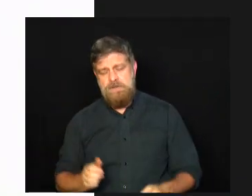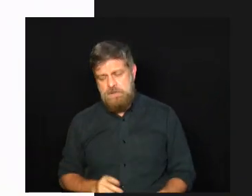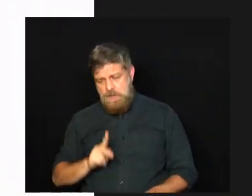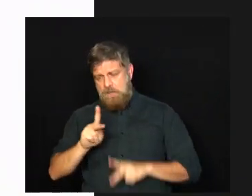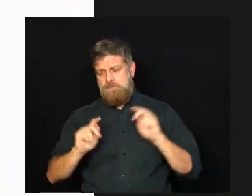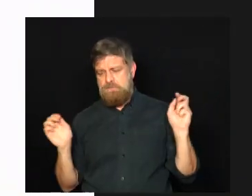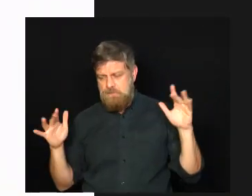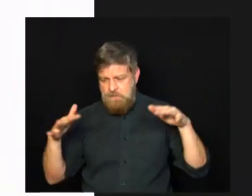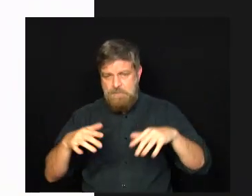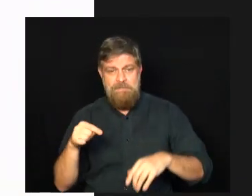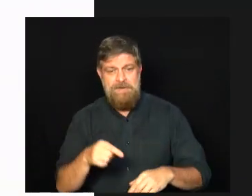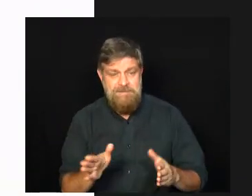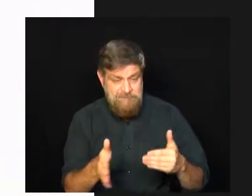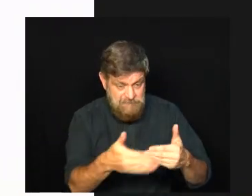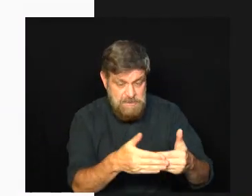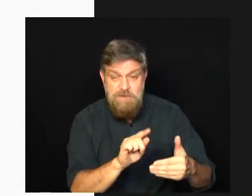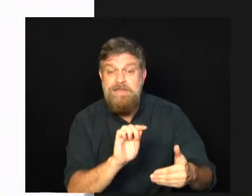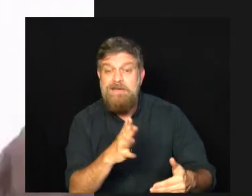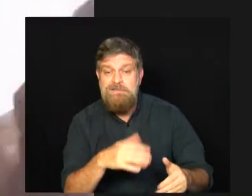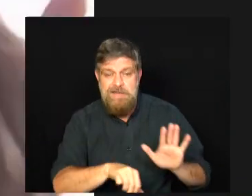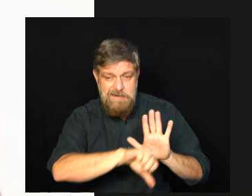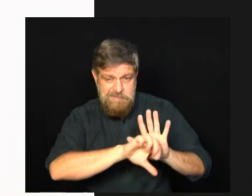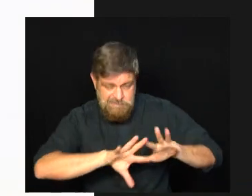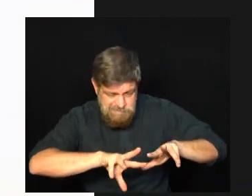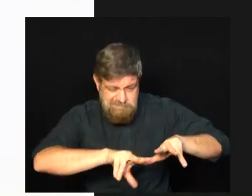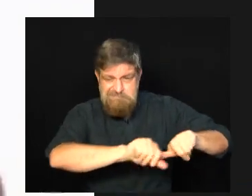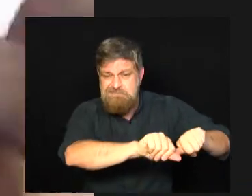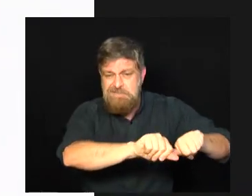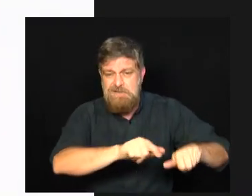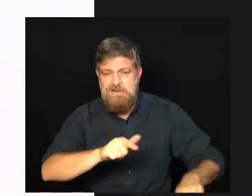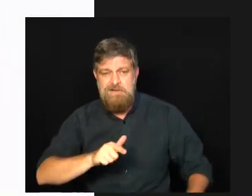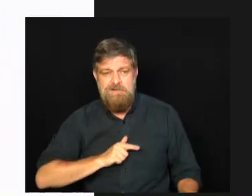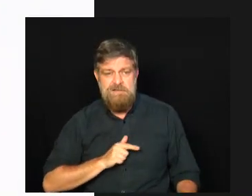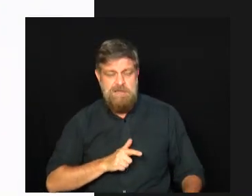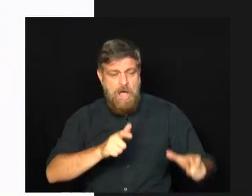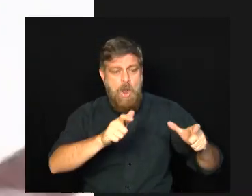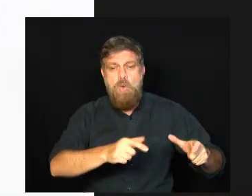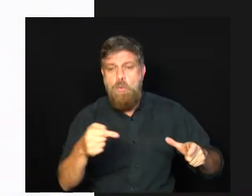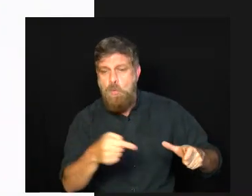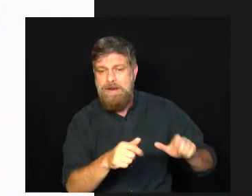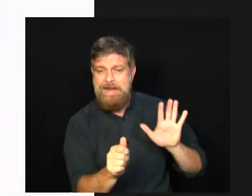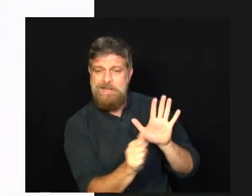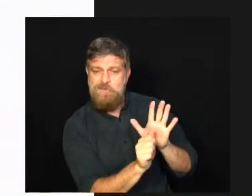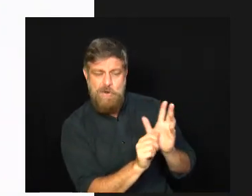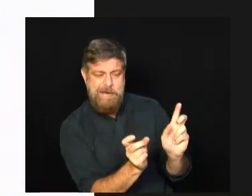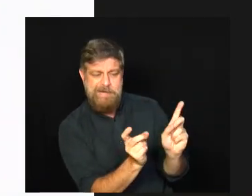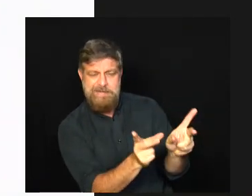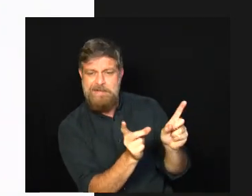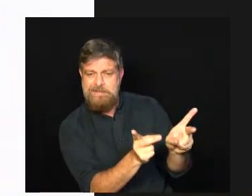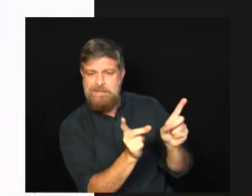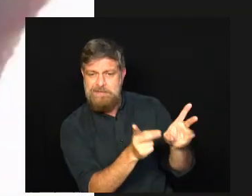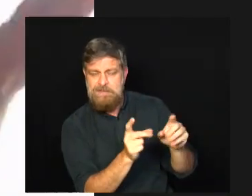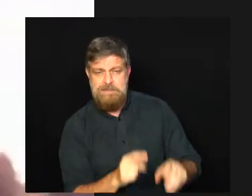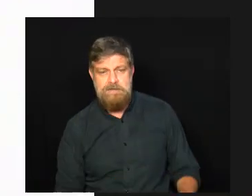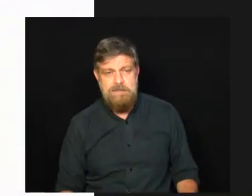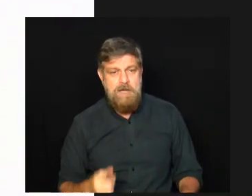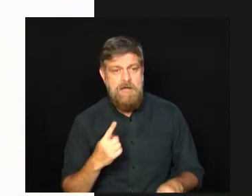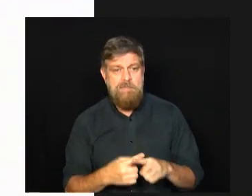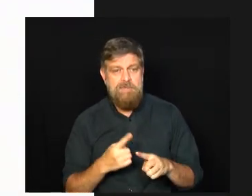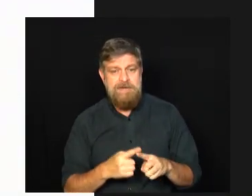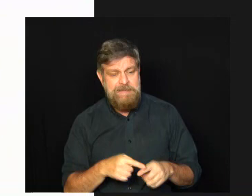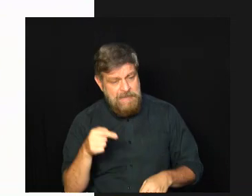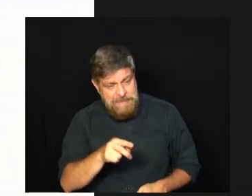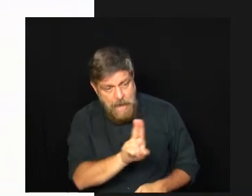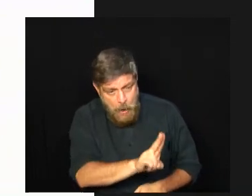são assaltadas, né? Ou espaços, inclusive, de tráfico de drogas. Por que não